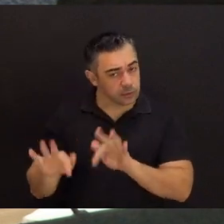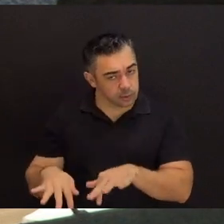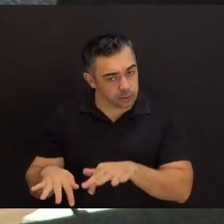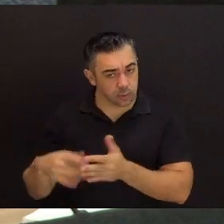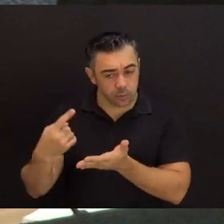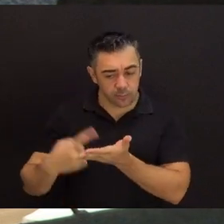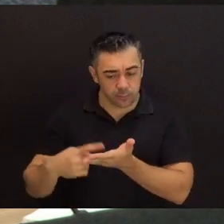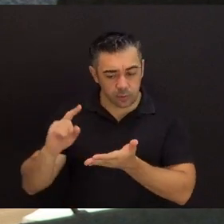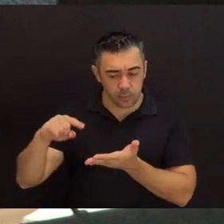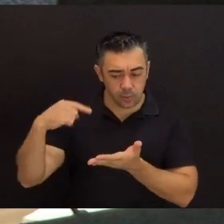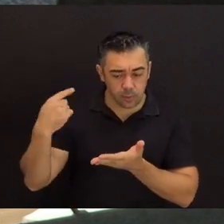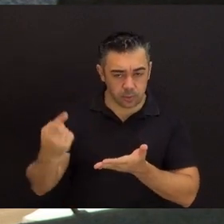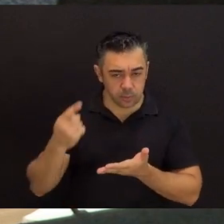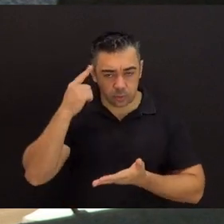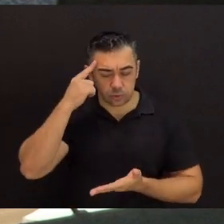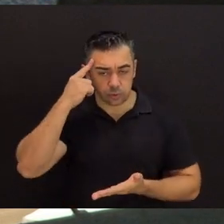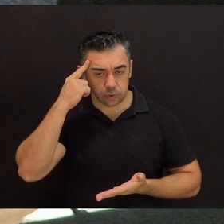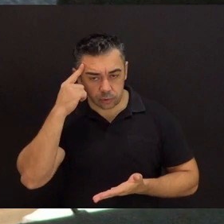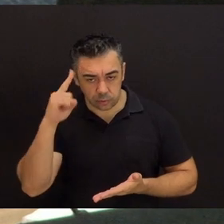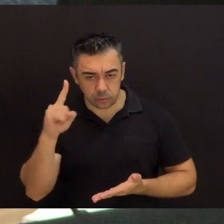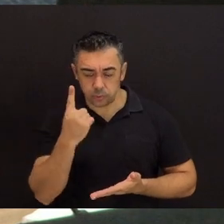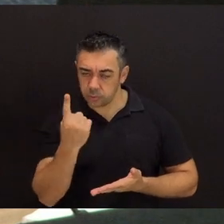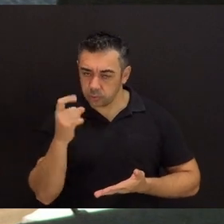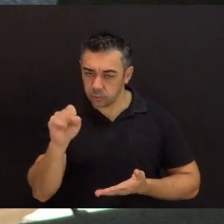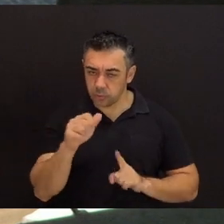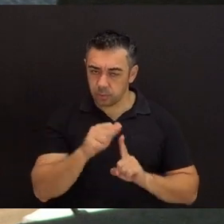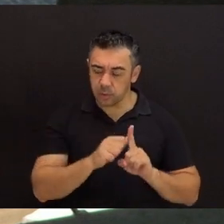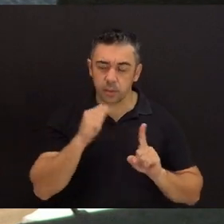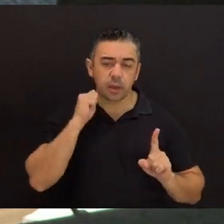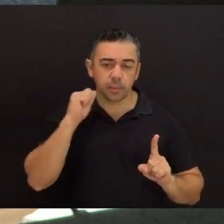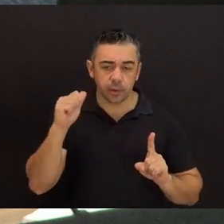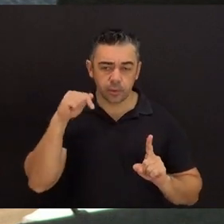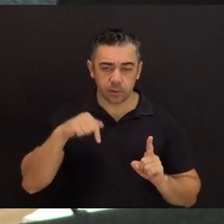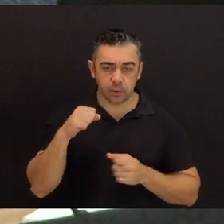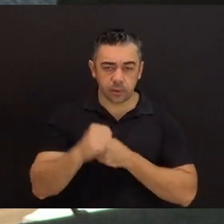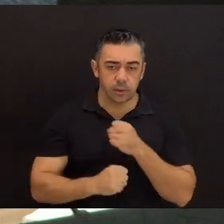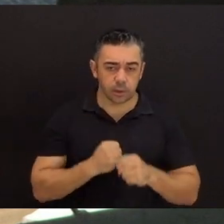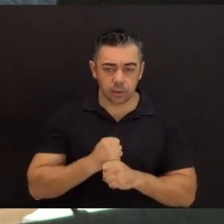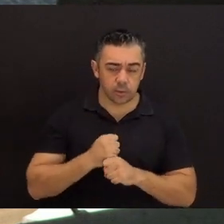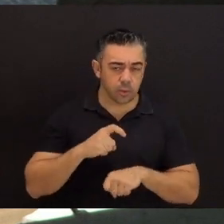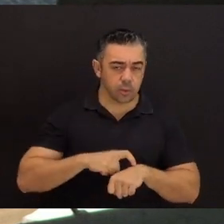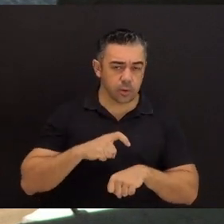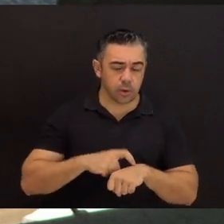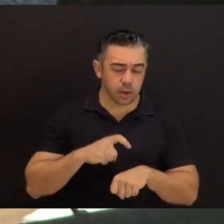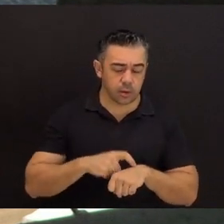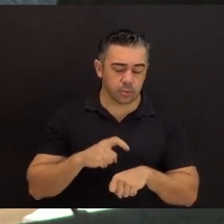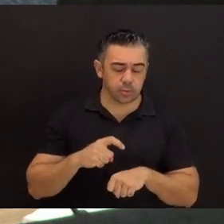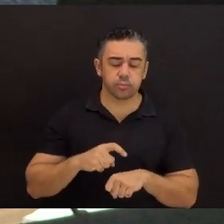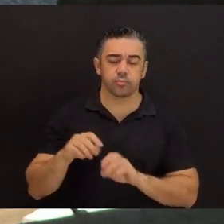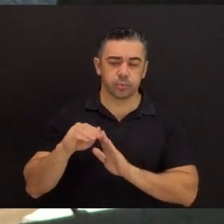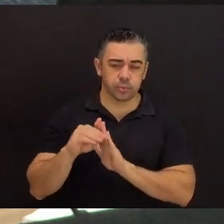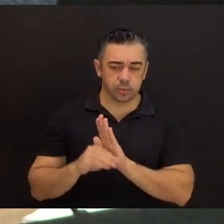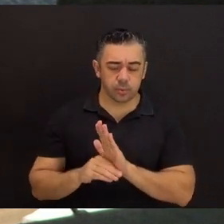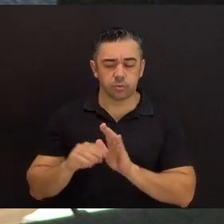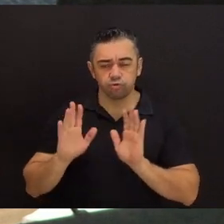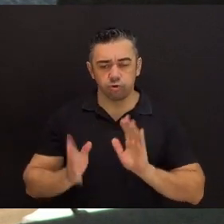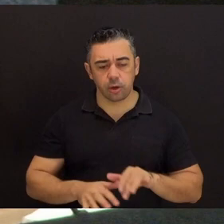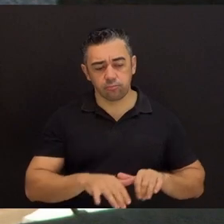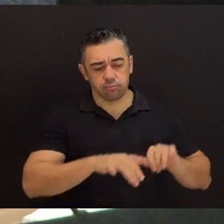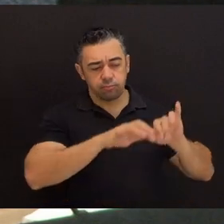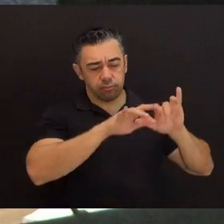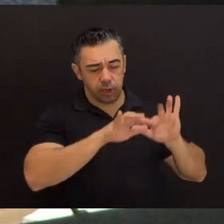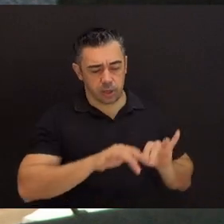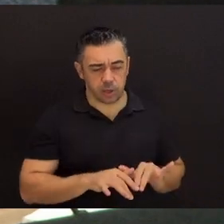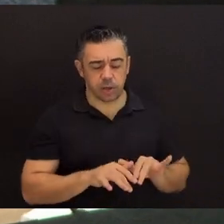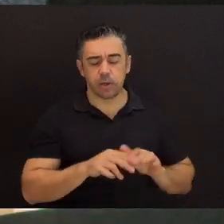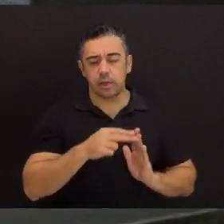e convocada a próxima para o dia 18 de Abril este ano no horário regimental para constar foi digitada apresentada e depois